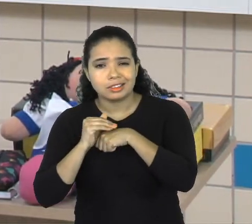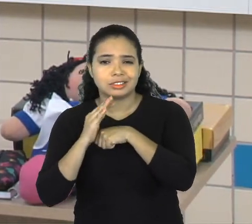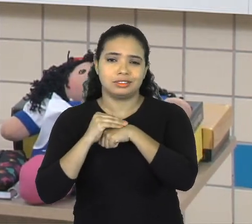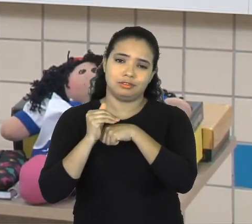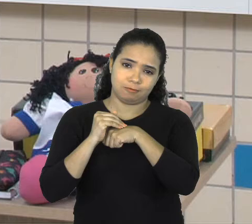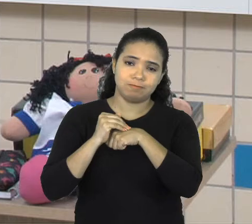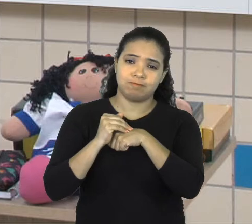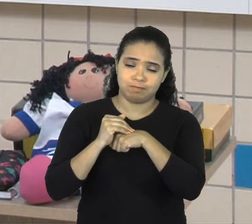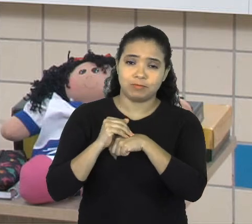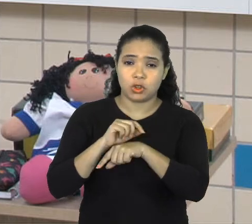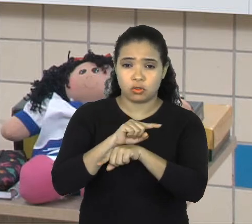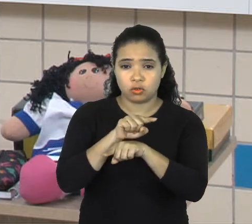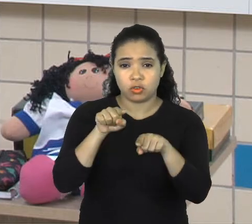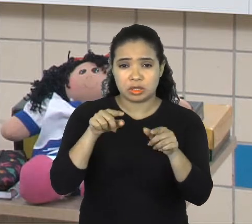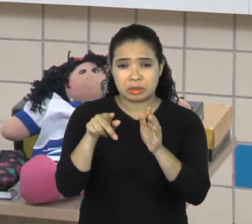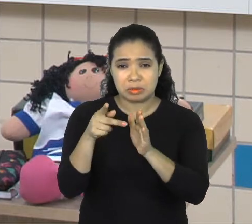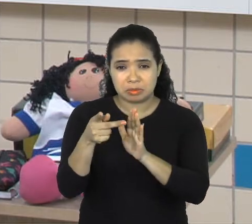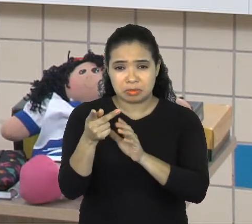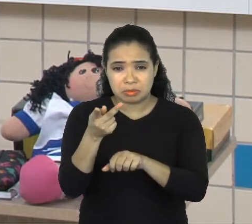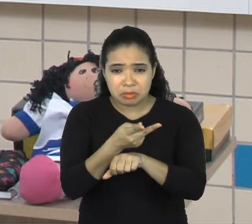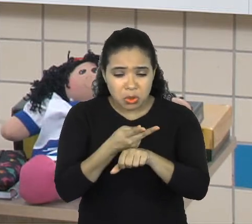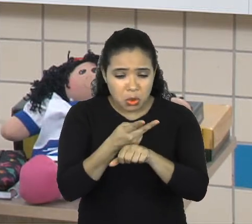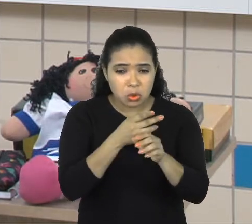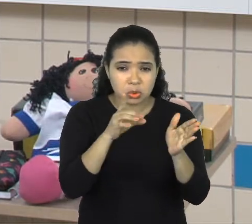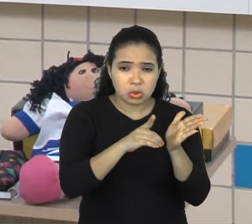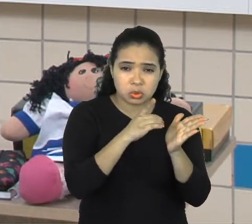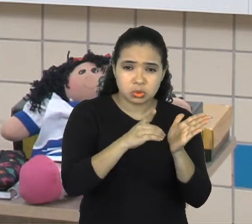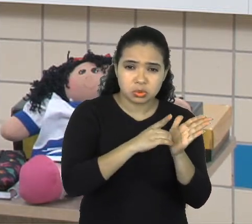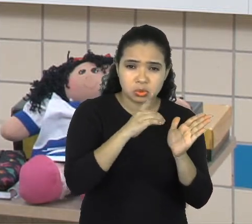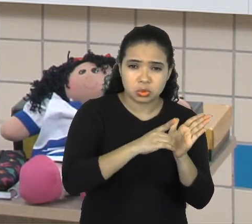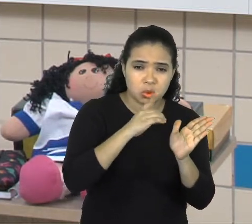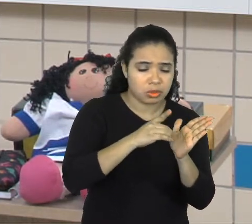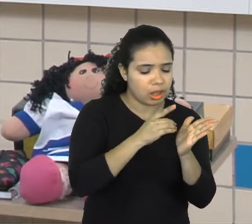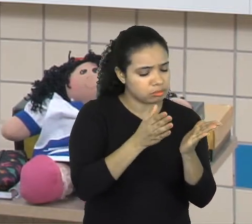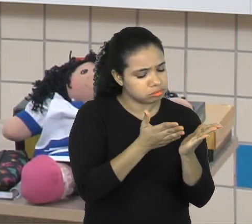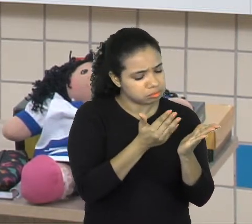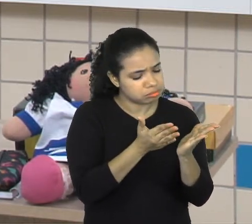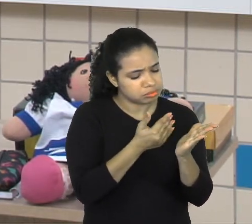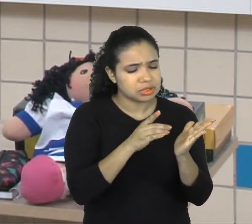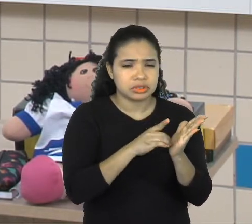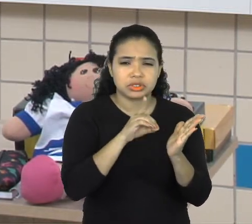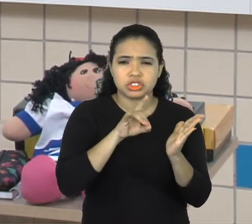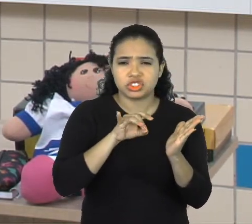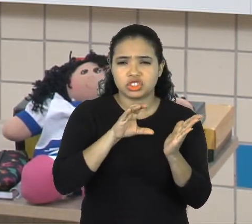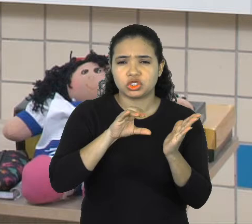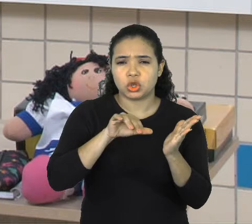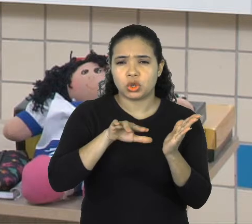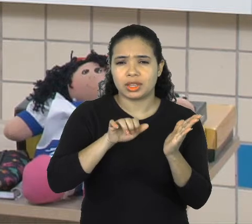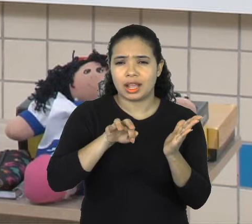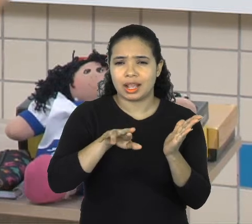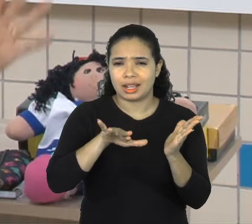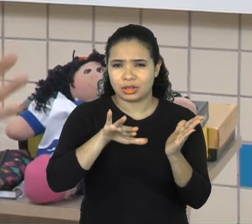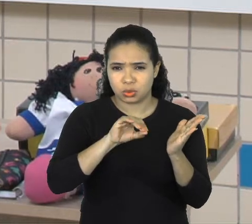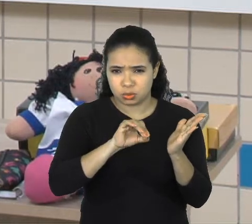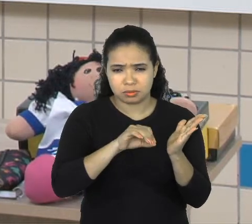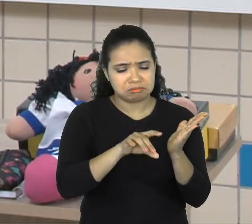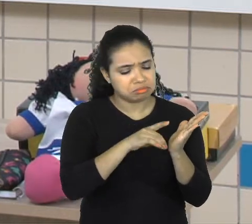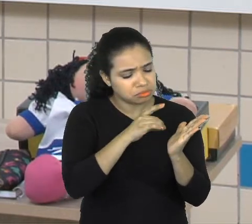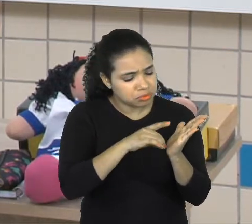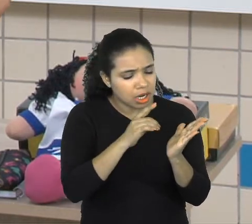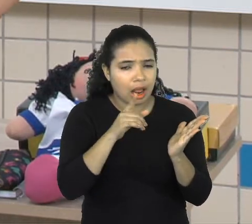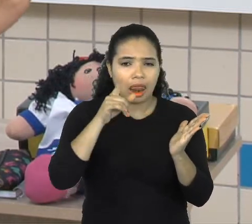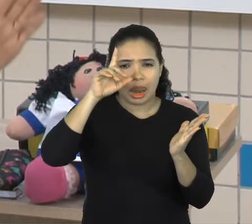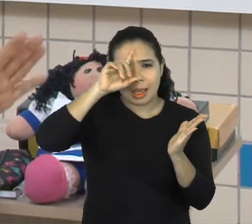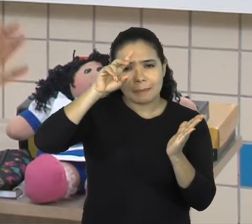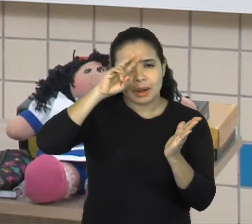então procura o dicionário, vão treinar. Na hora de procurar o dicionário, a gente termina trabalhando a ordem alfabética, e lá no dicionário você tem que lembrar